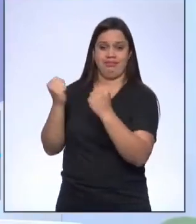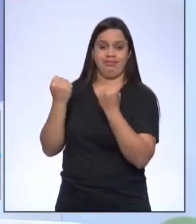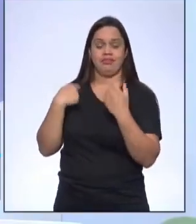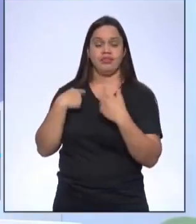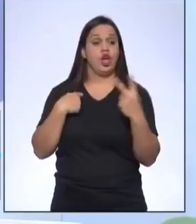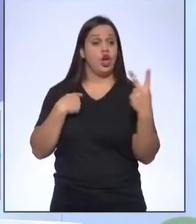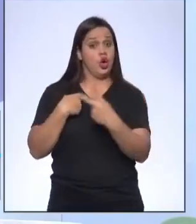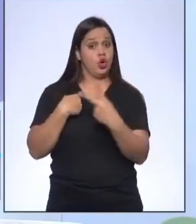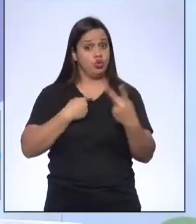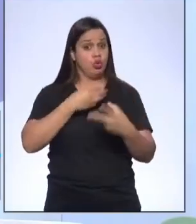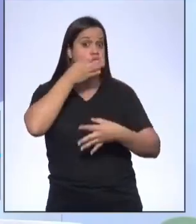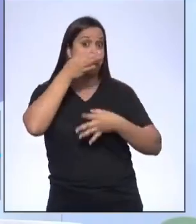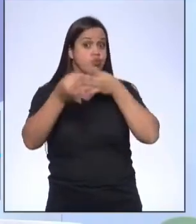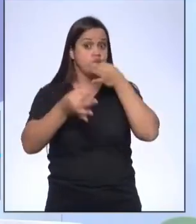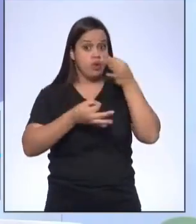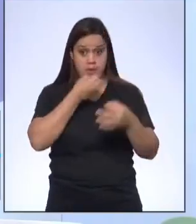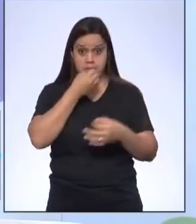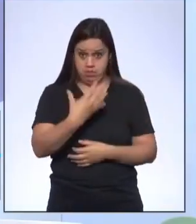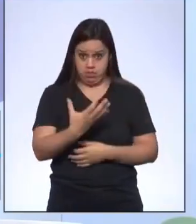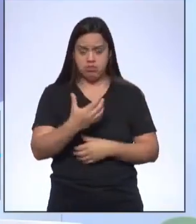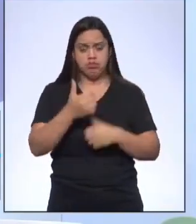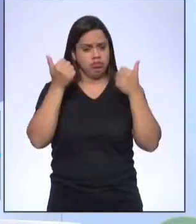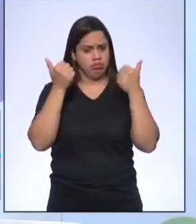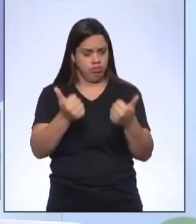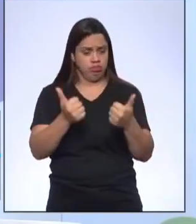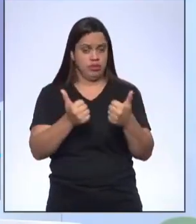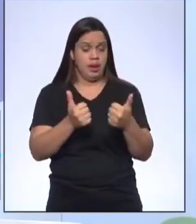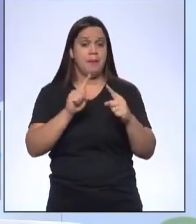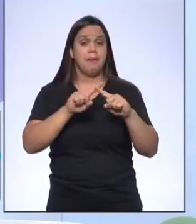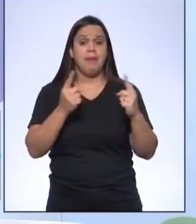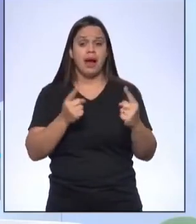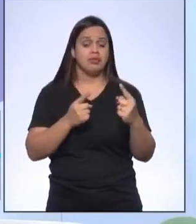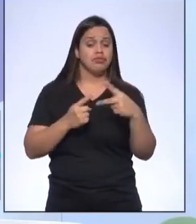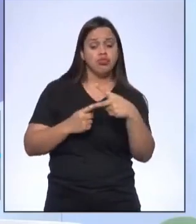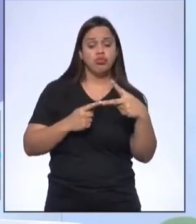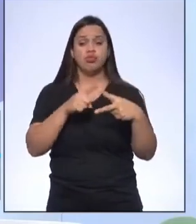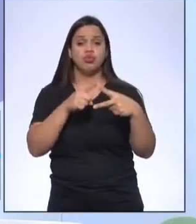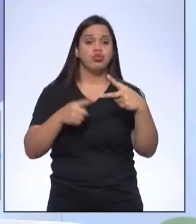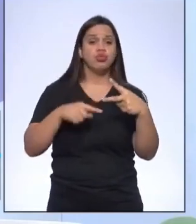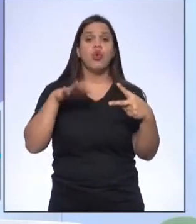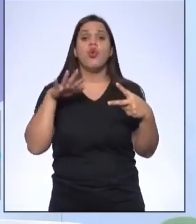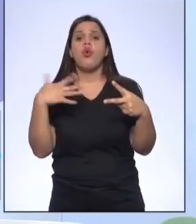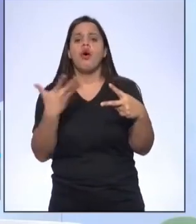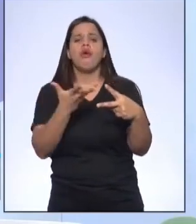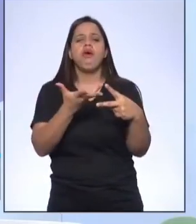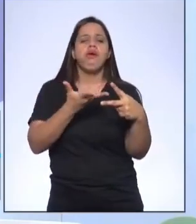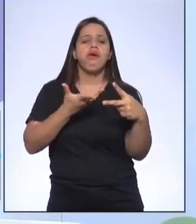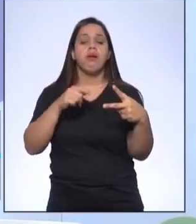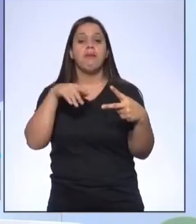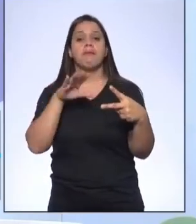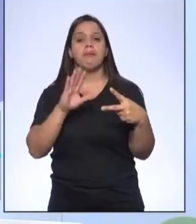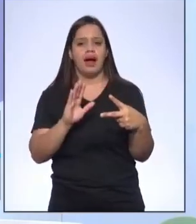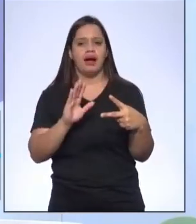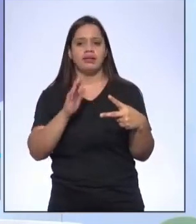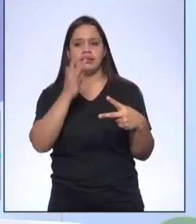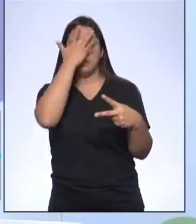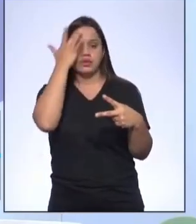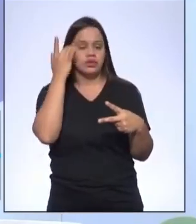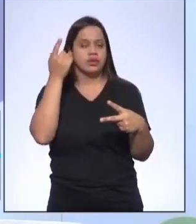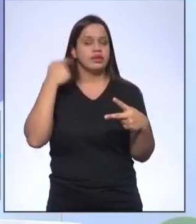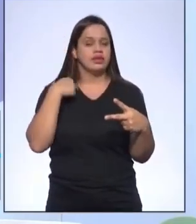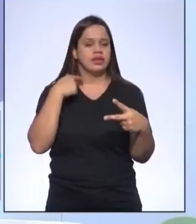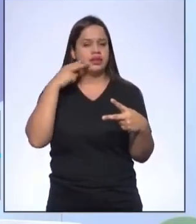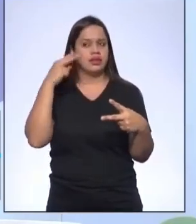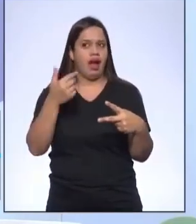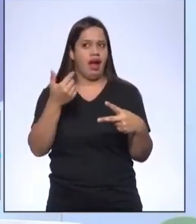Valem. Qual argumento será que vai convencer mais, que vai persuadir mais, que vai deixar a pessoa que está recebendo pensando,